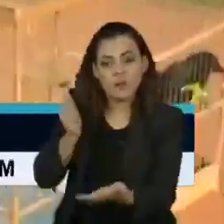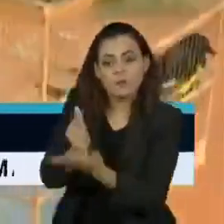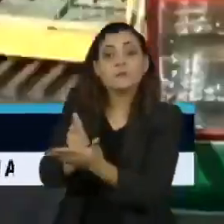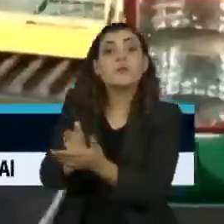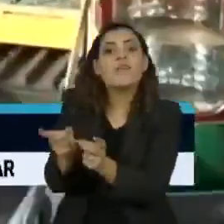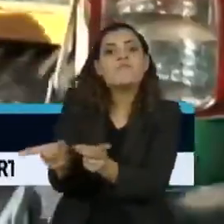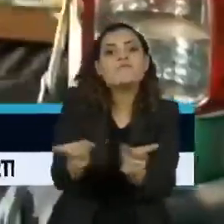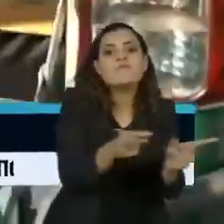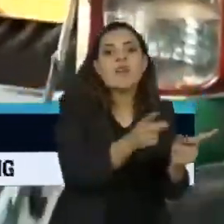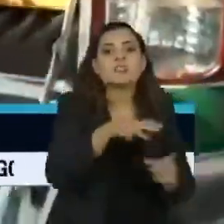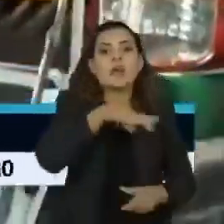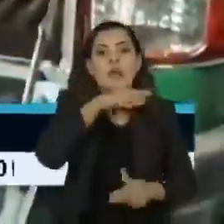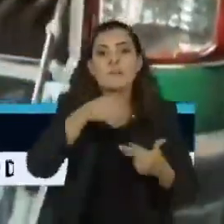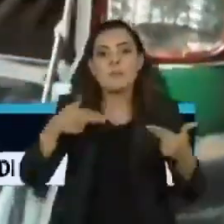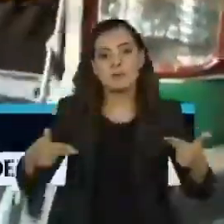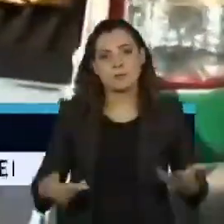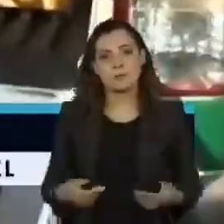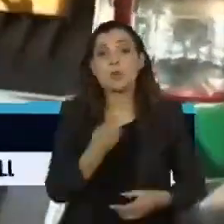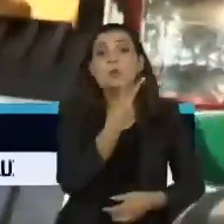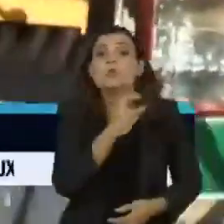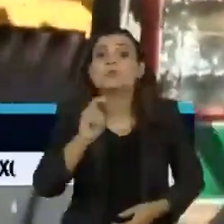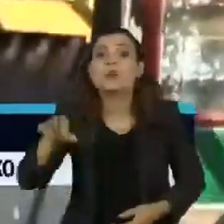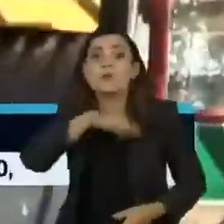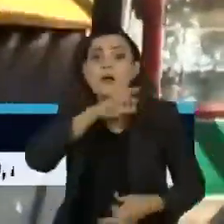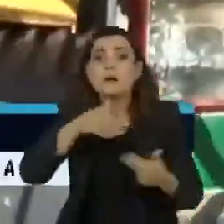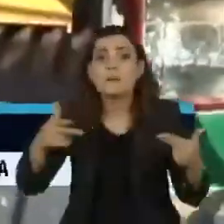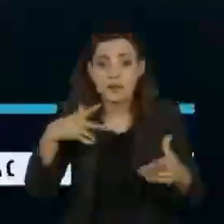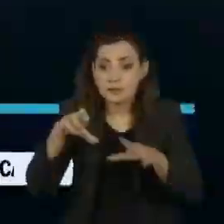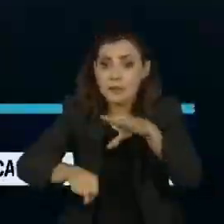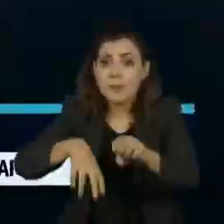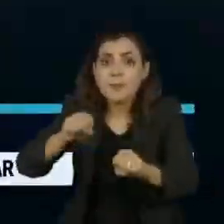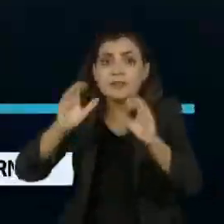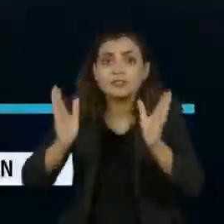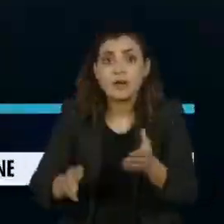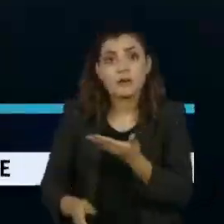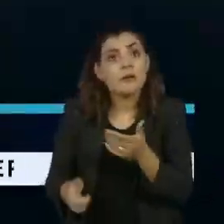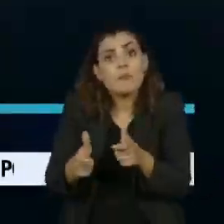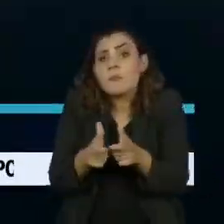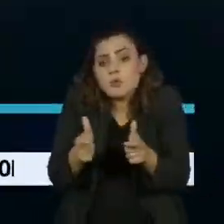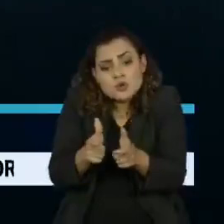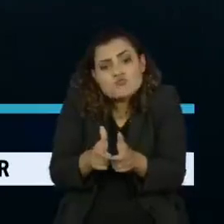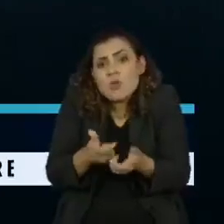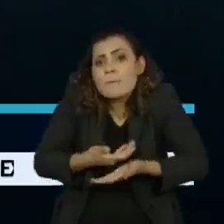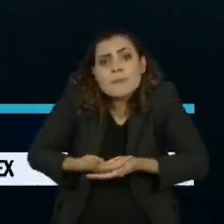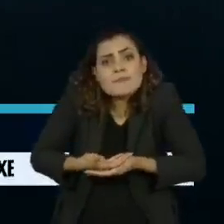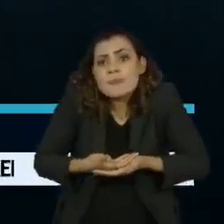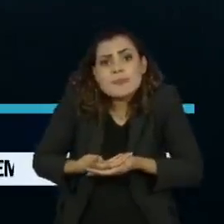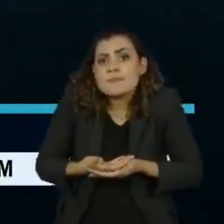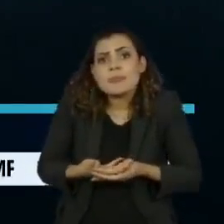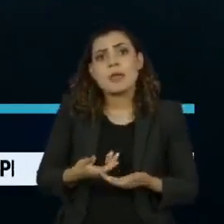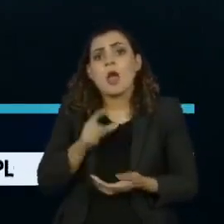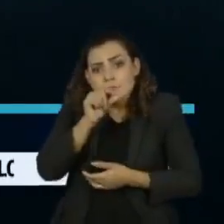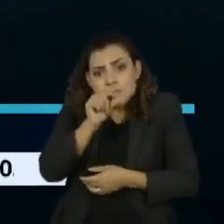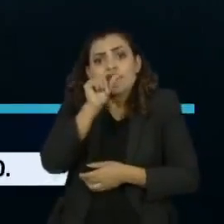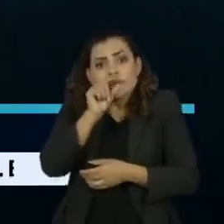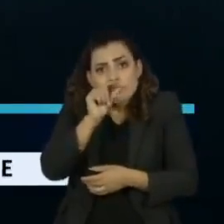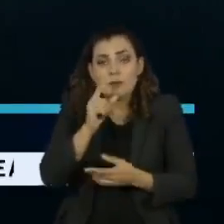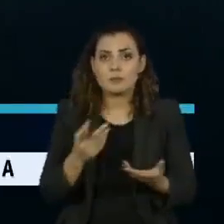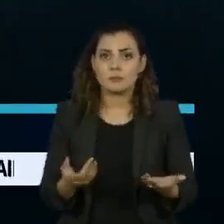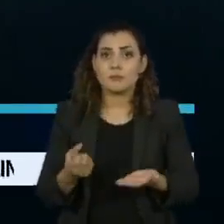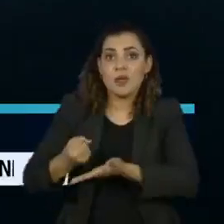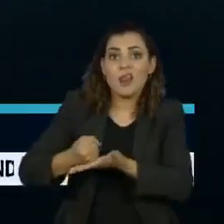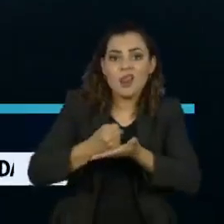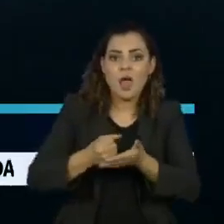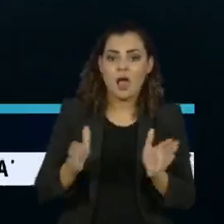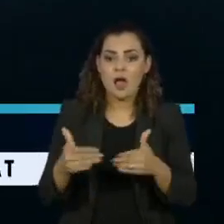de animais silvestres mais de 200 animais são resgatados muitos deles filhotes de aves retirados dos ninhos e